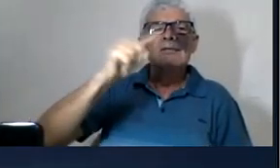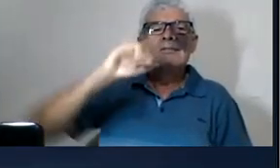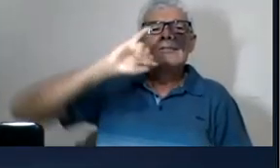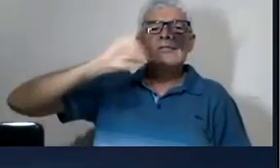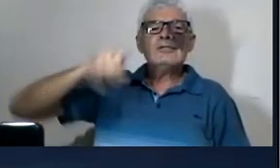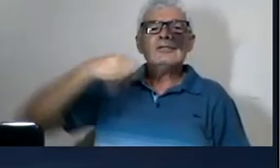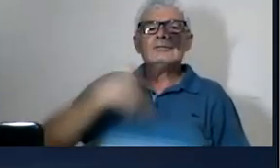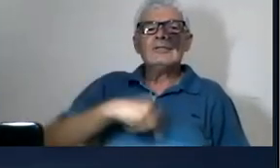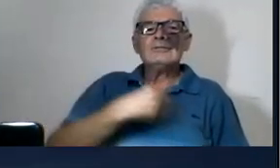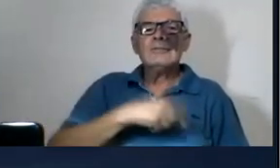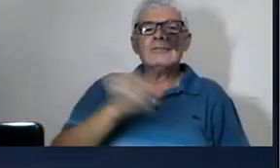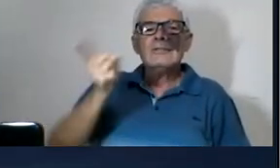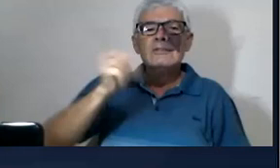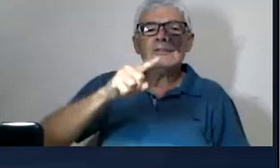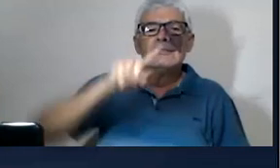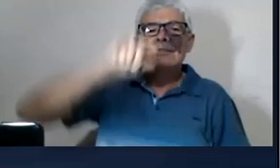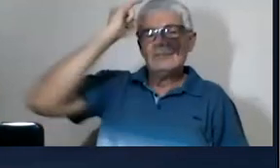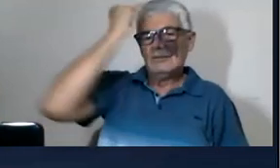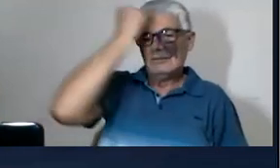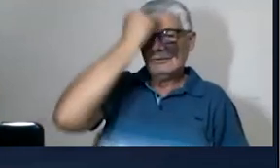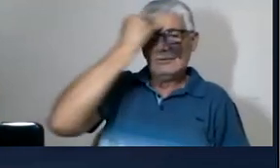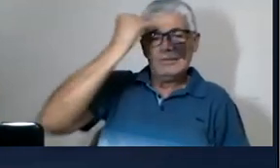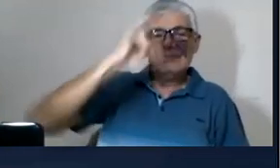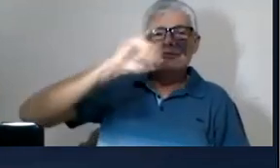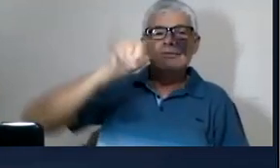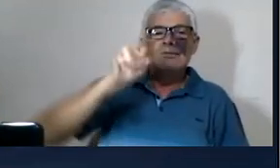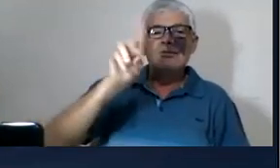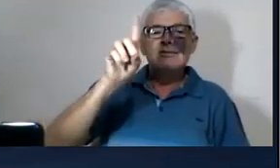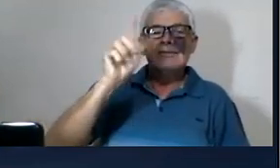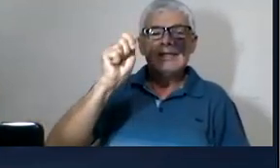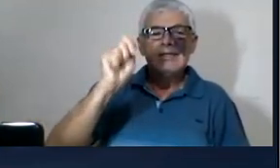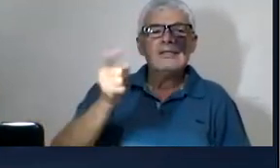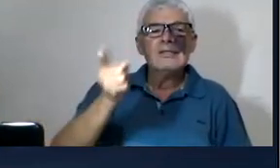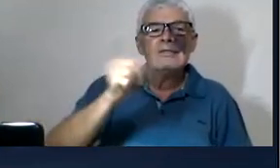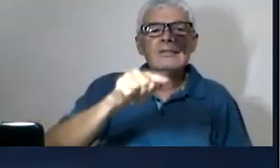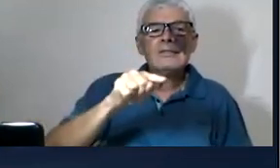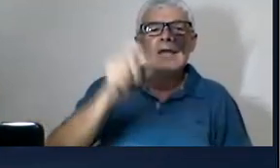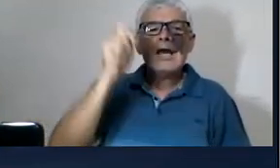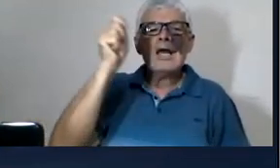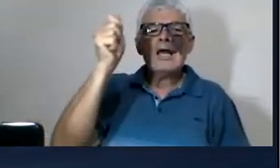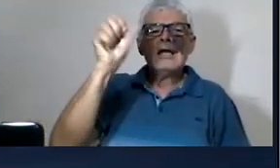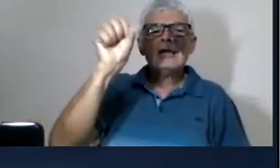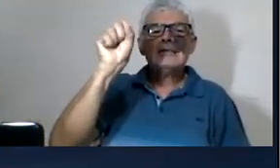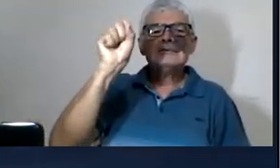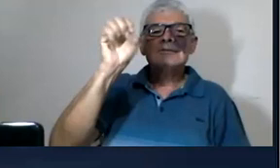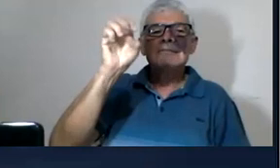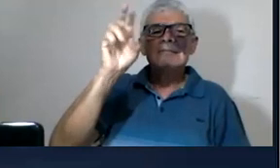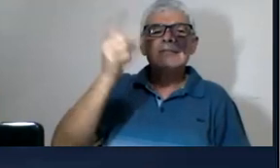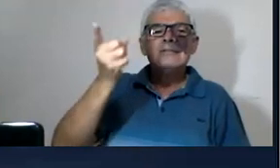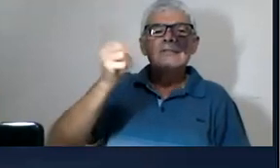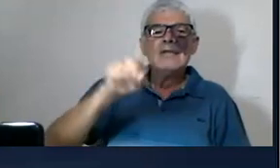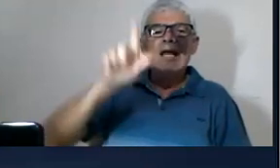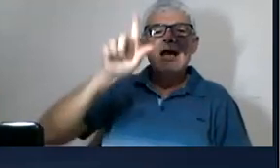Sei lá, nem lembro mais, mas assim, muito triste. A gente estava orando no grupo aí por ela, por ele.